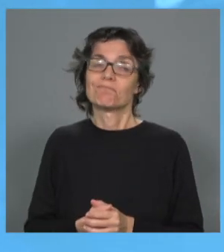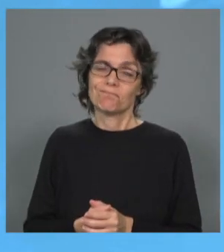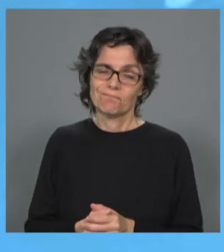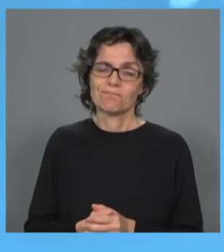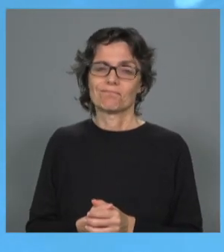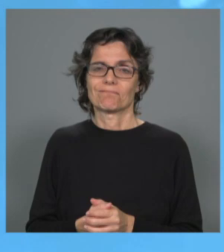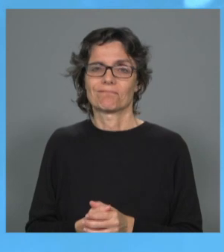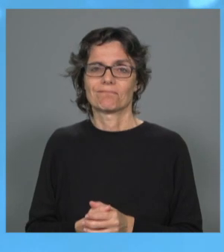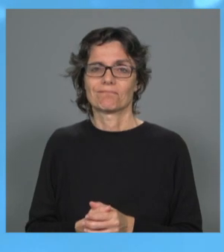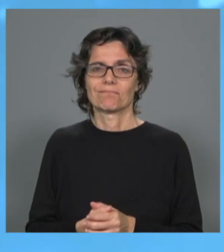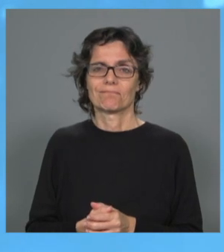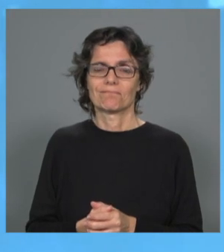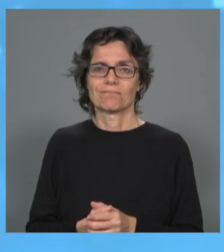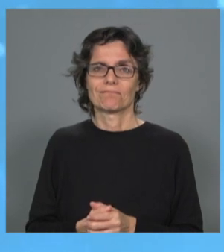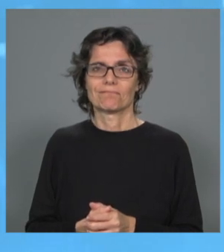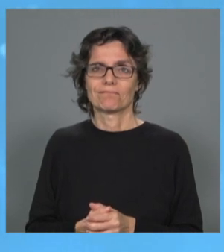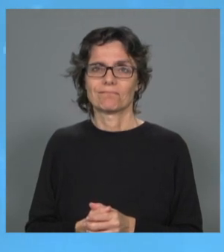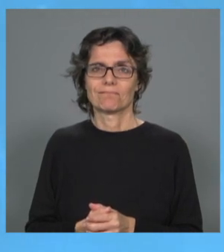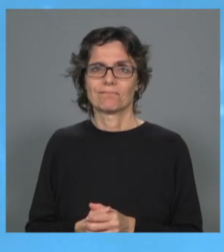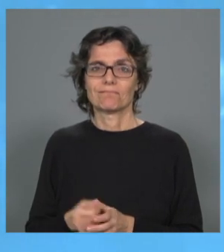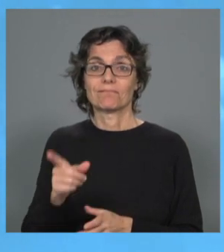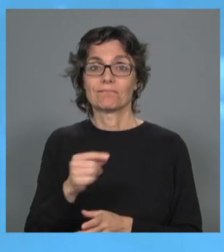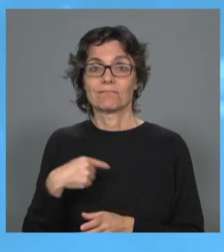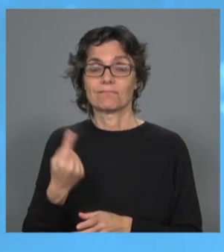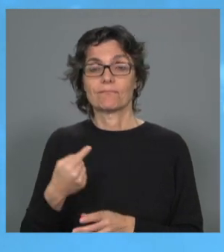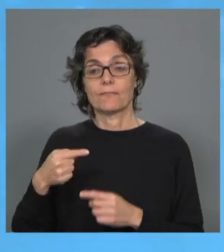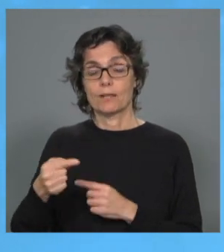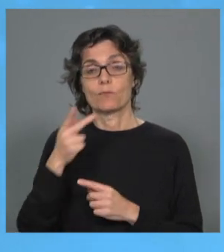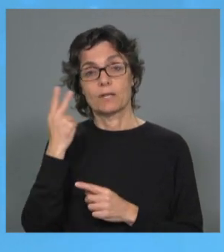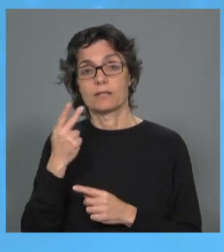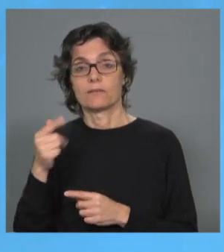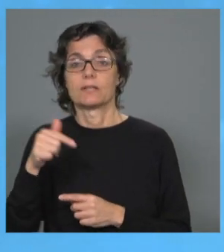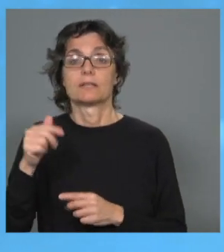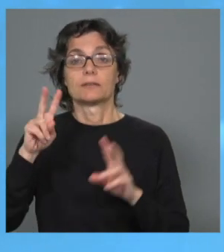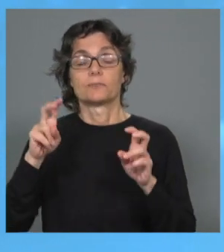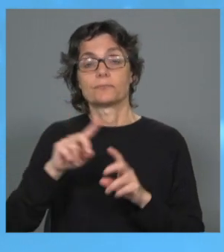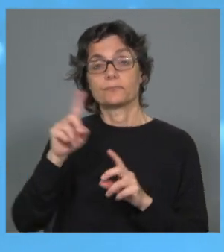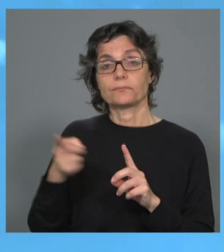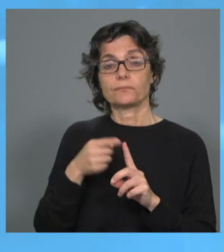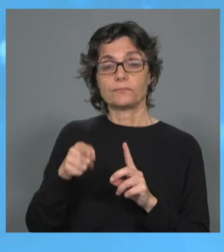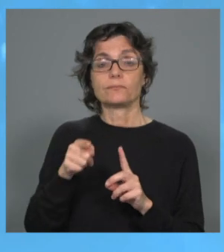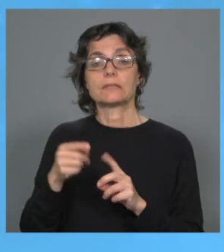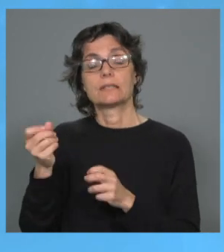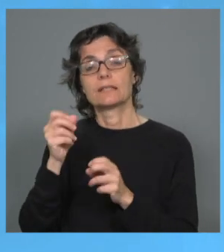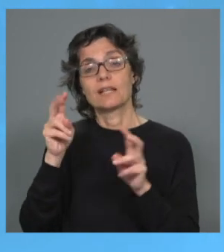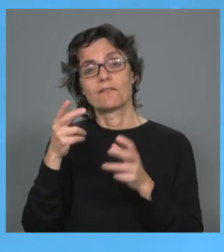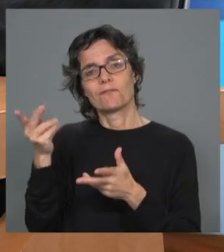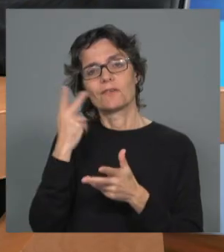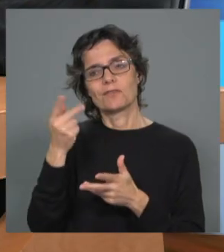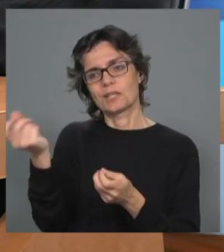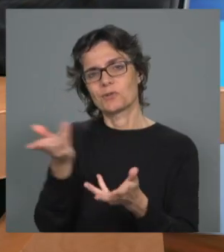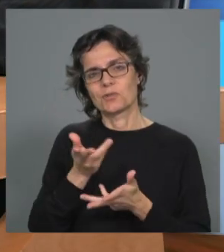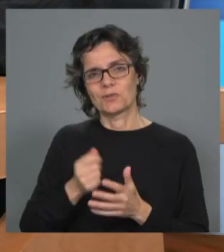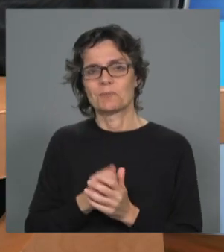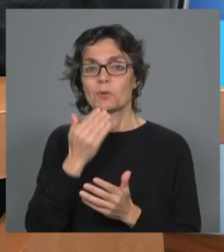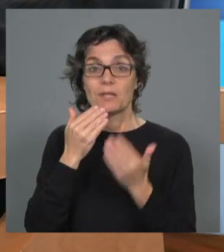nós quisemos aqui analisar a partir da Semana da Vida, que este ano tem por tema a vida que acolhemos. Agradeço-vos terem estado